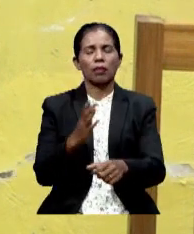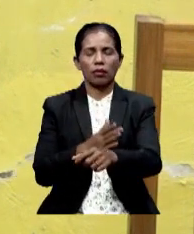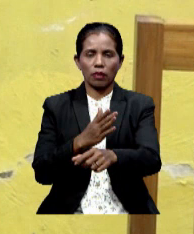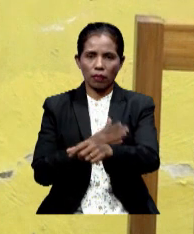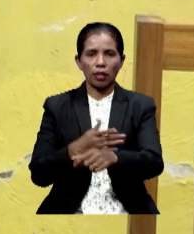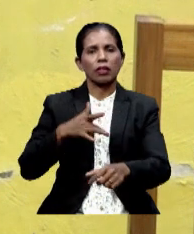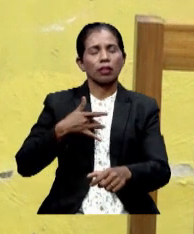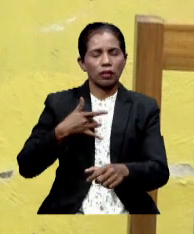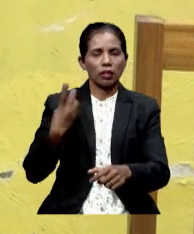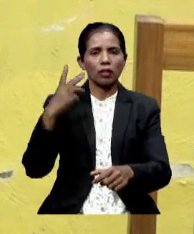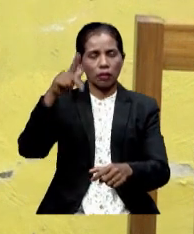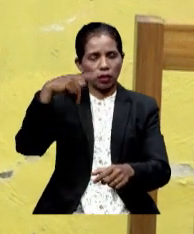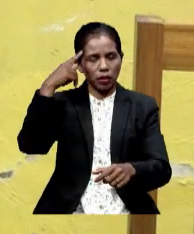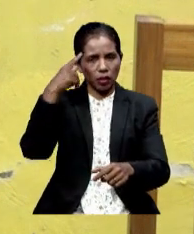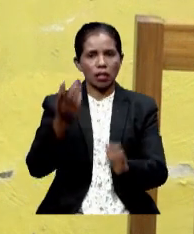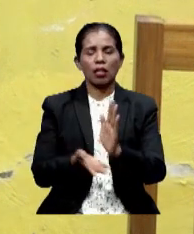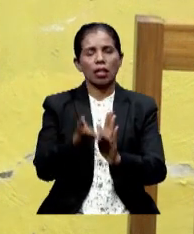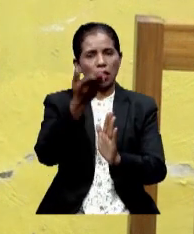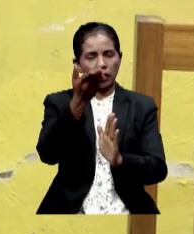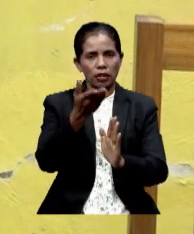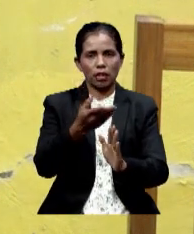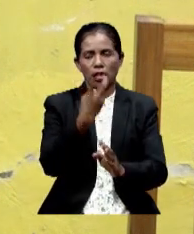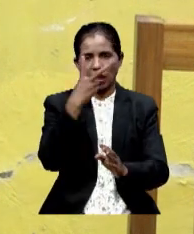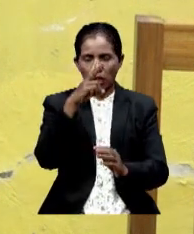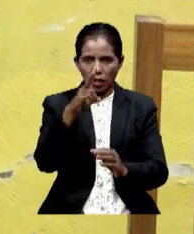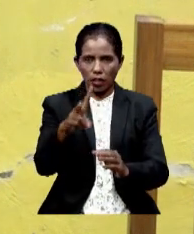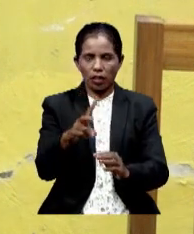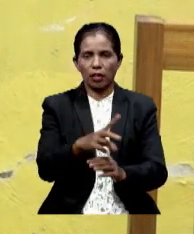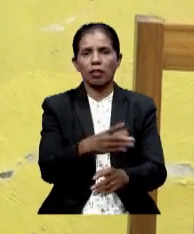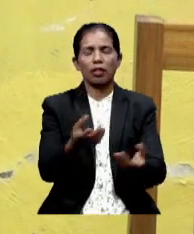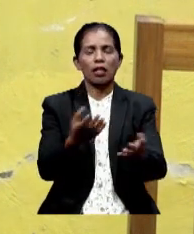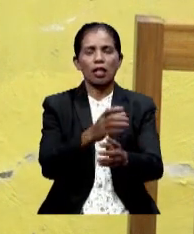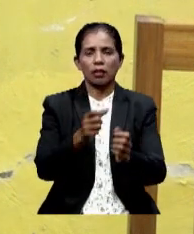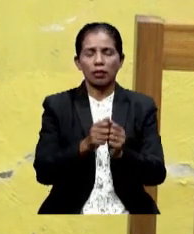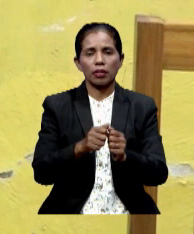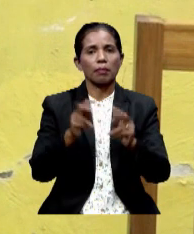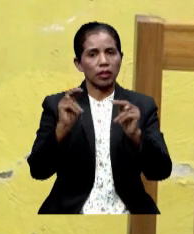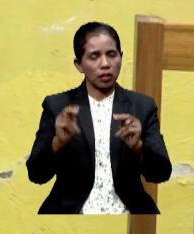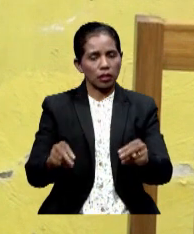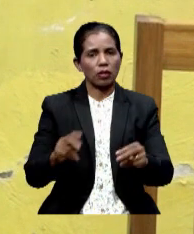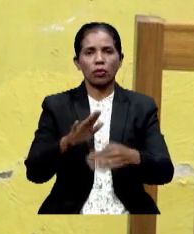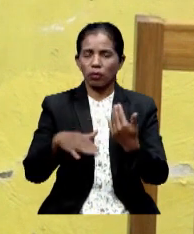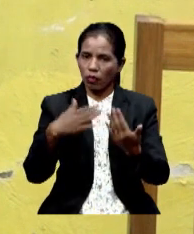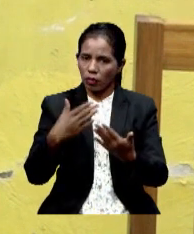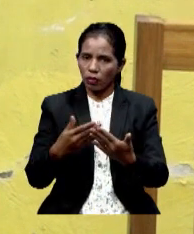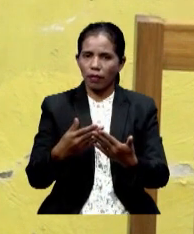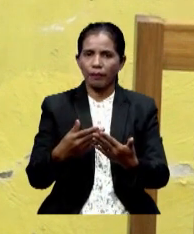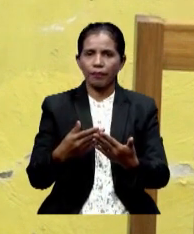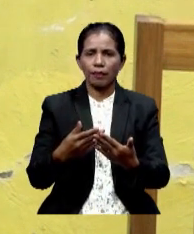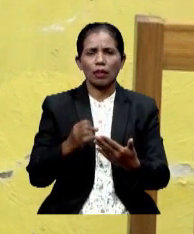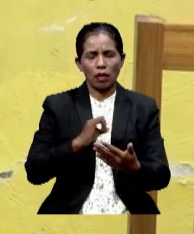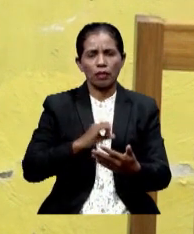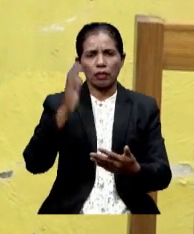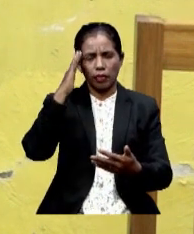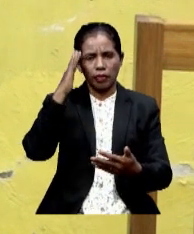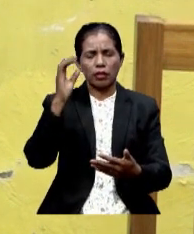egoísmo política no interesse política nem asco fali do que interesse comum interesse público nem ao não encata